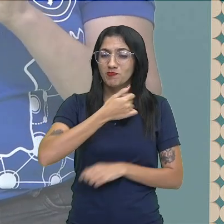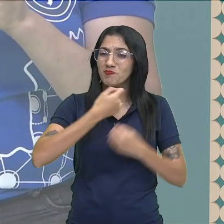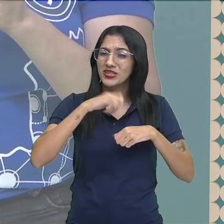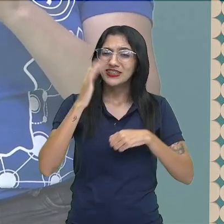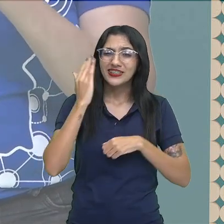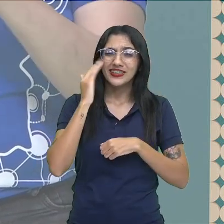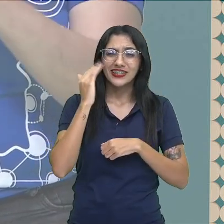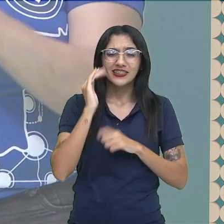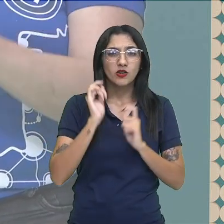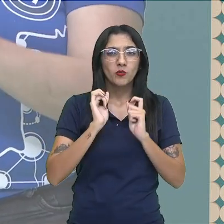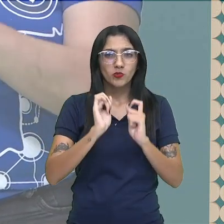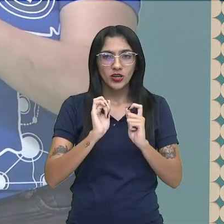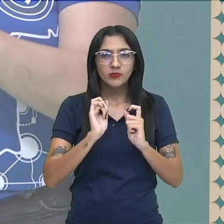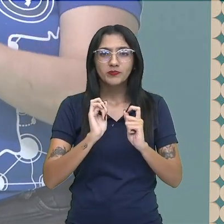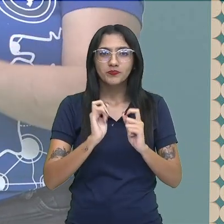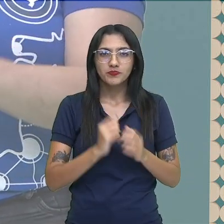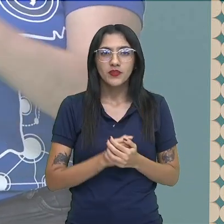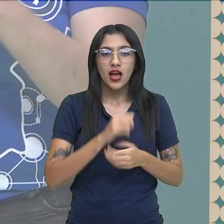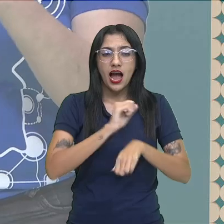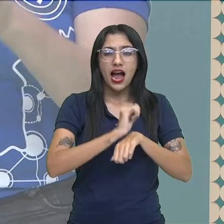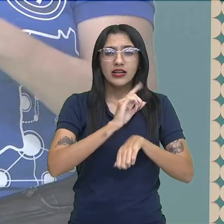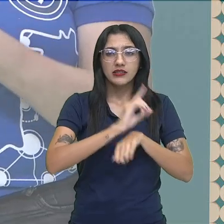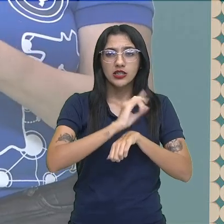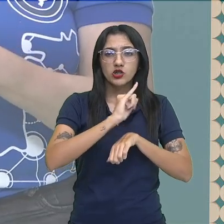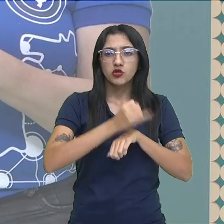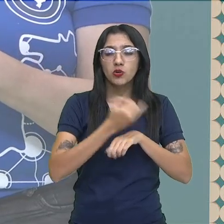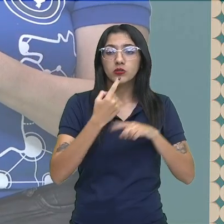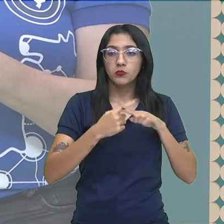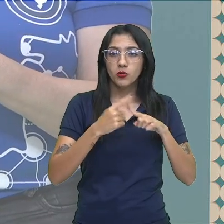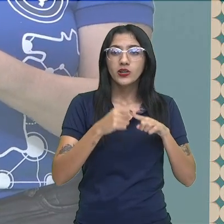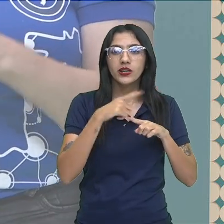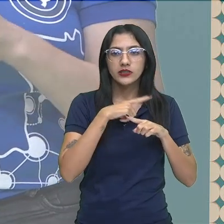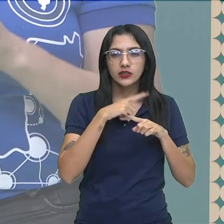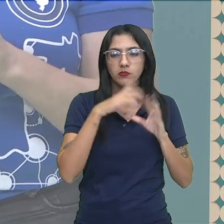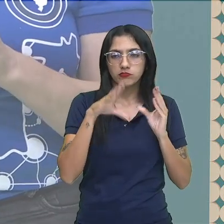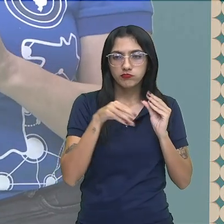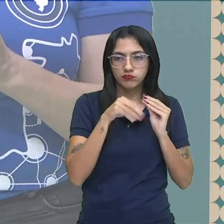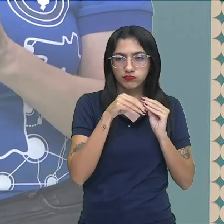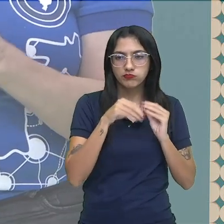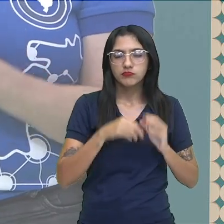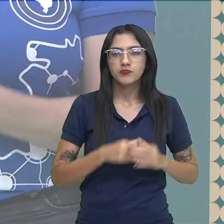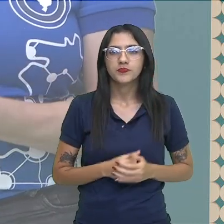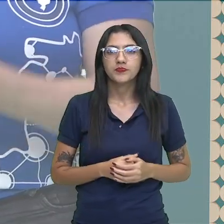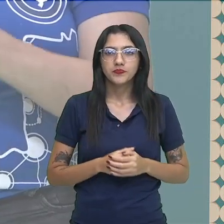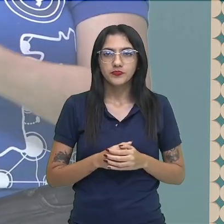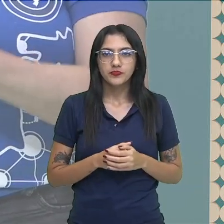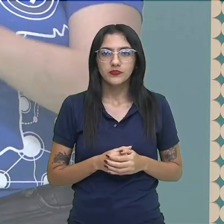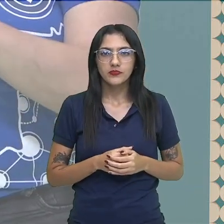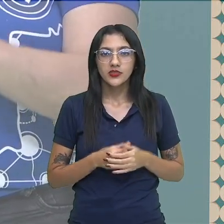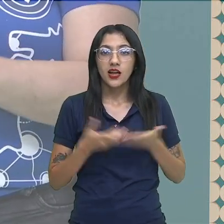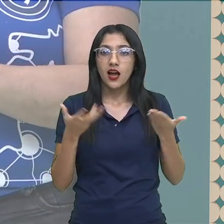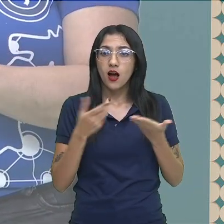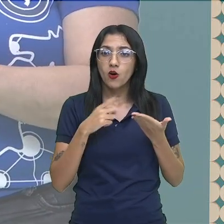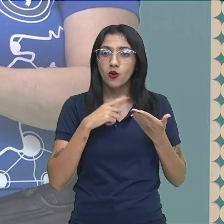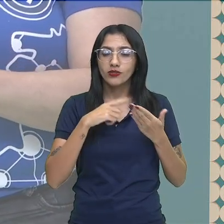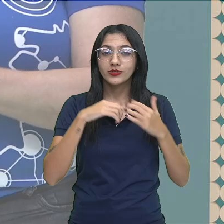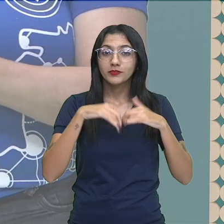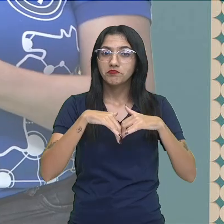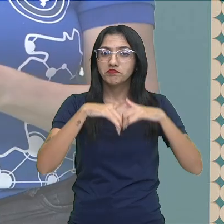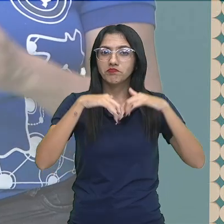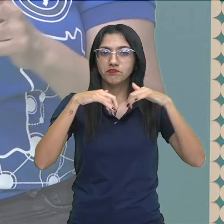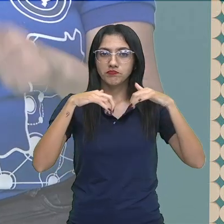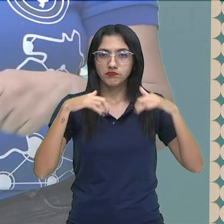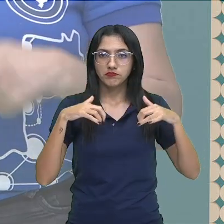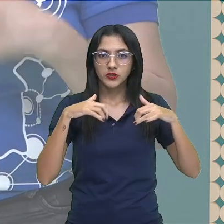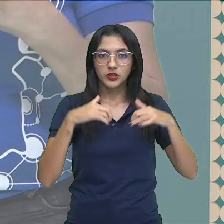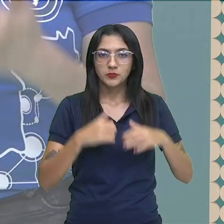entender que subordinada adjetiva, porque tem um valor de adjetivo. E agora ela é dividida em duas,